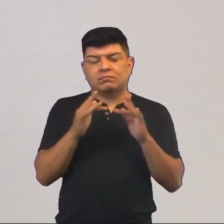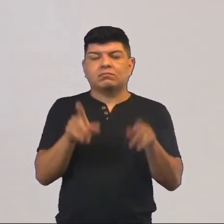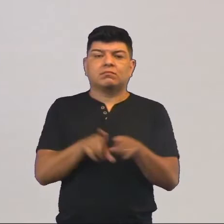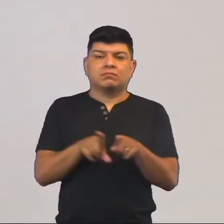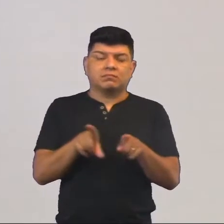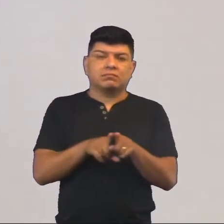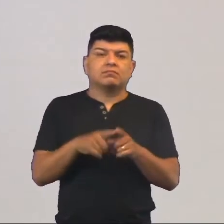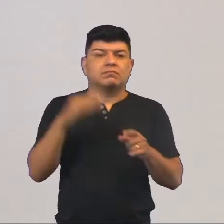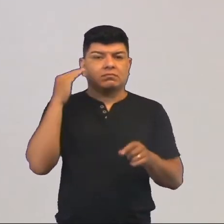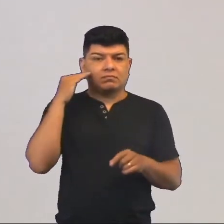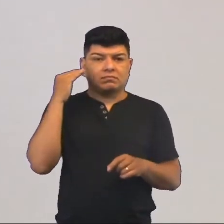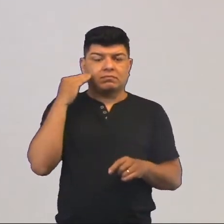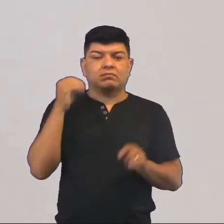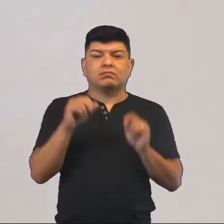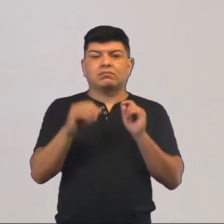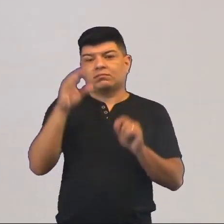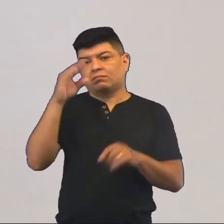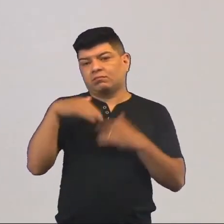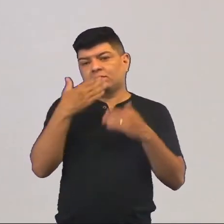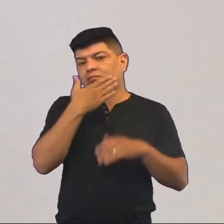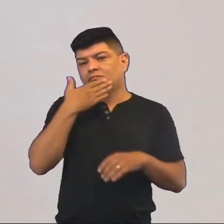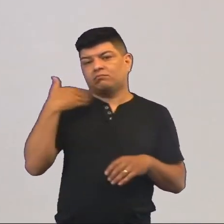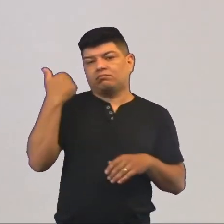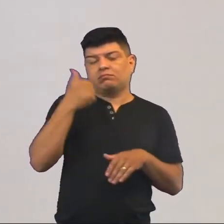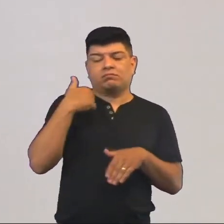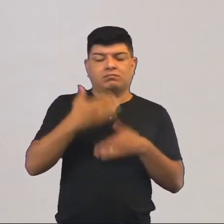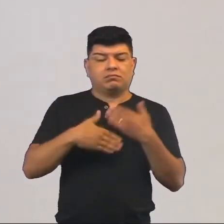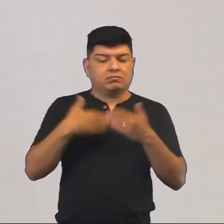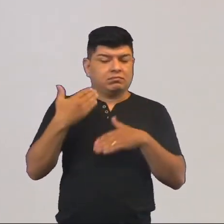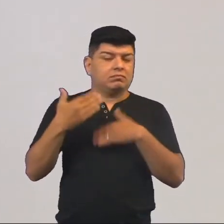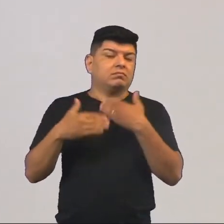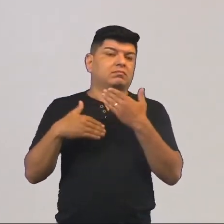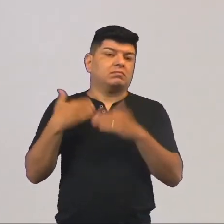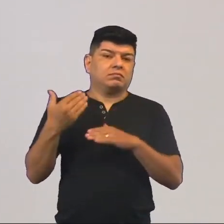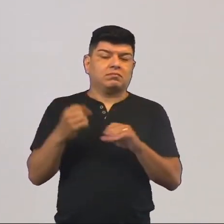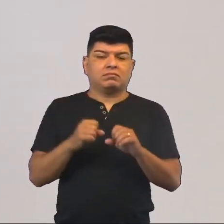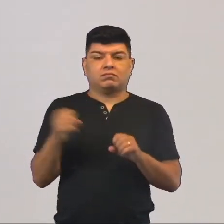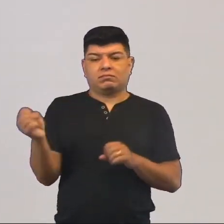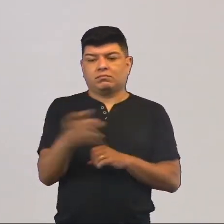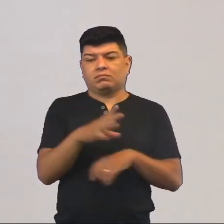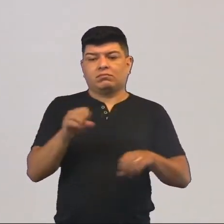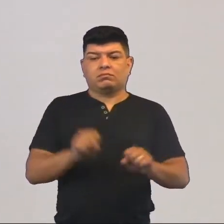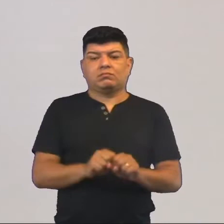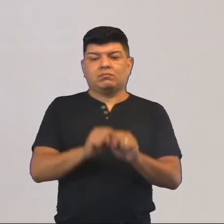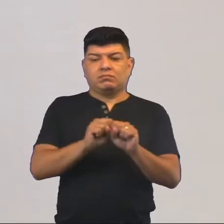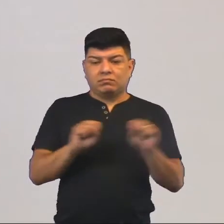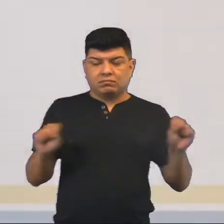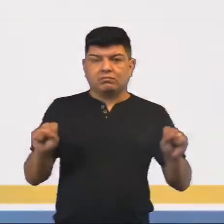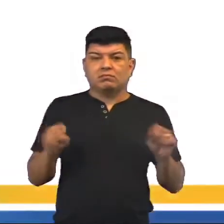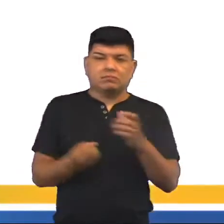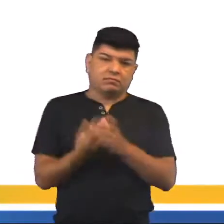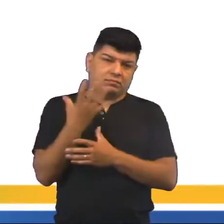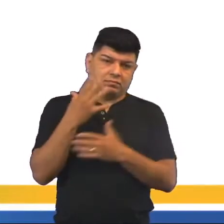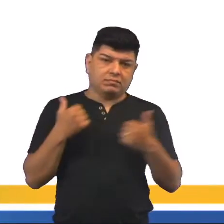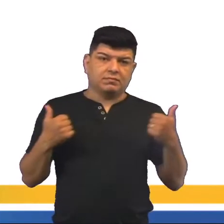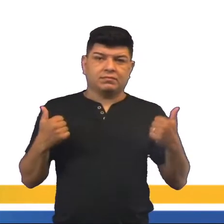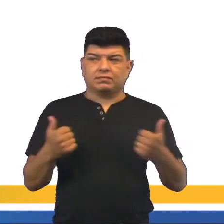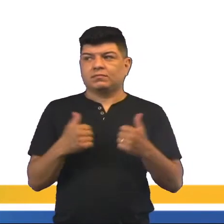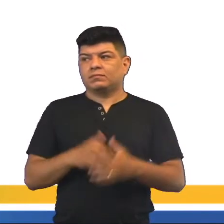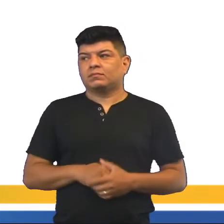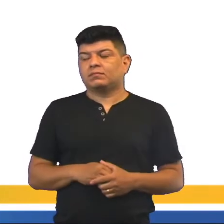também entender e aprimorar, né, esse novo sistema que nascera, não é